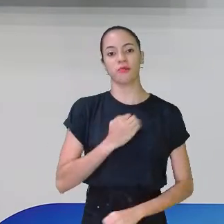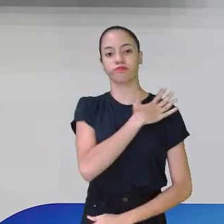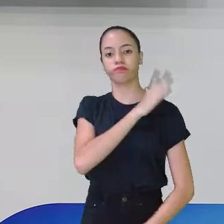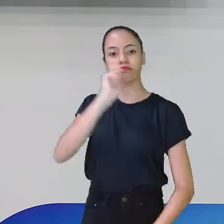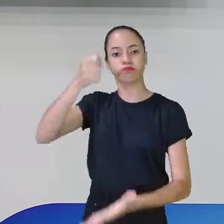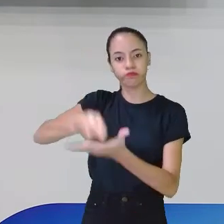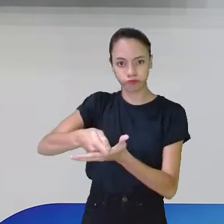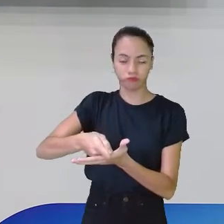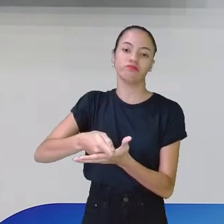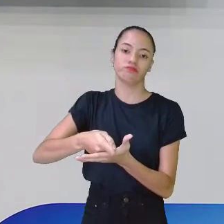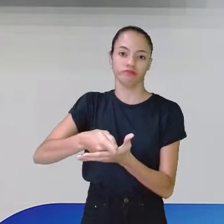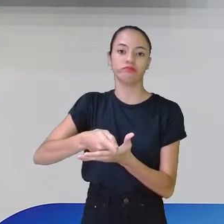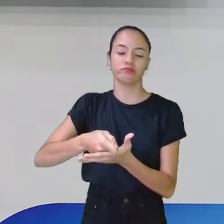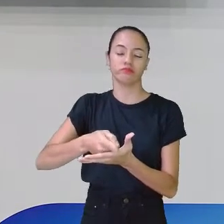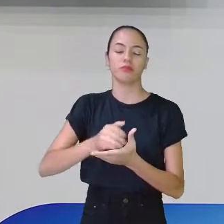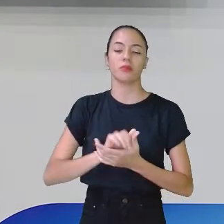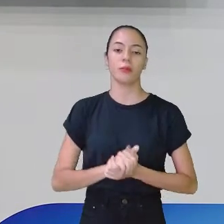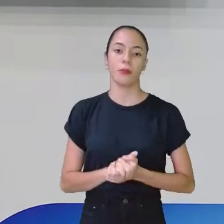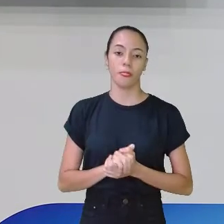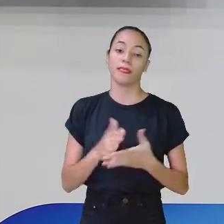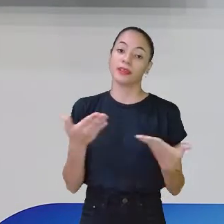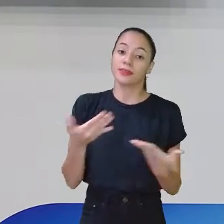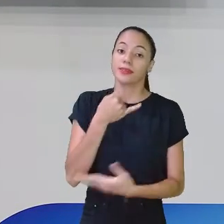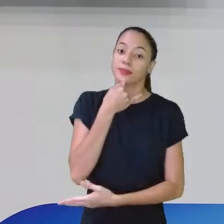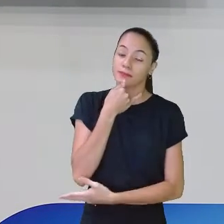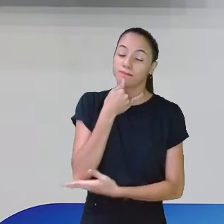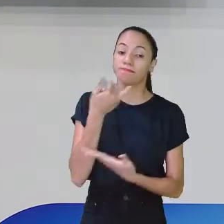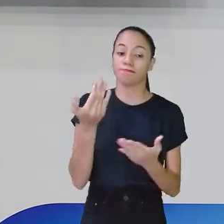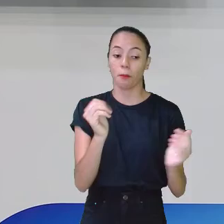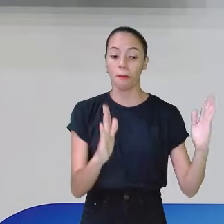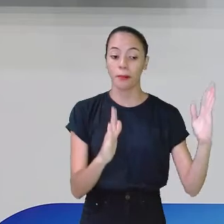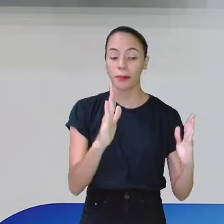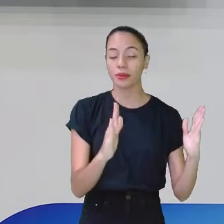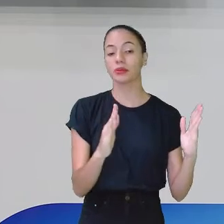de ditadura militar, e infelizmente